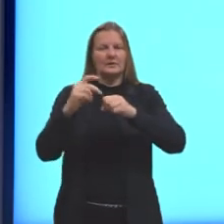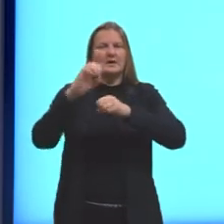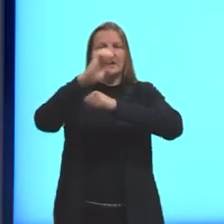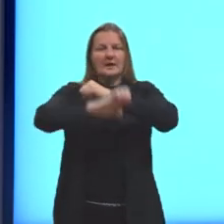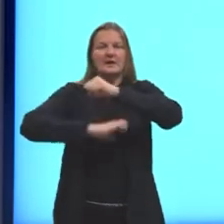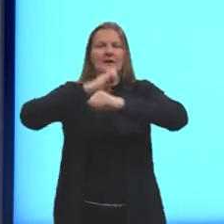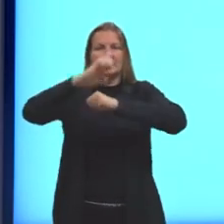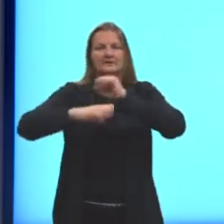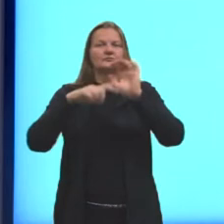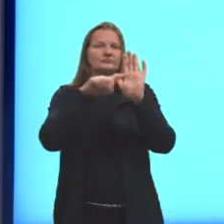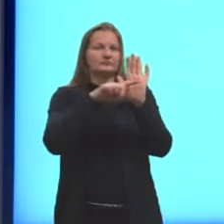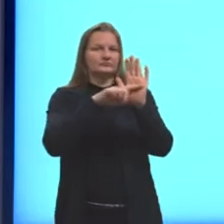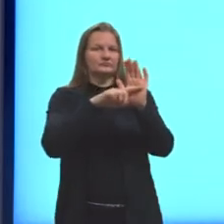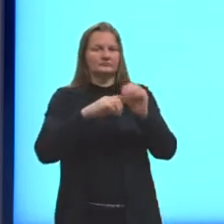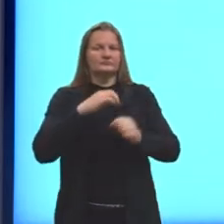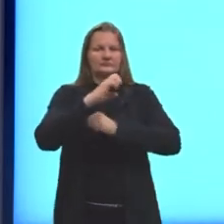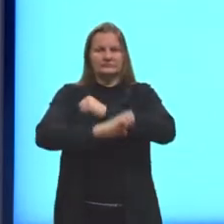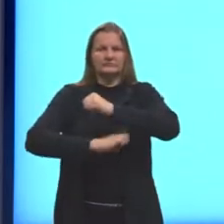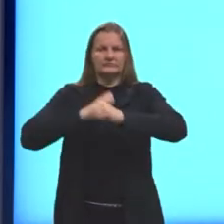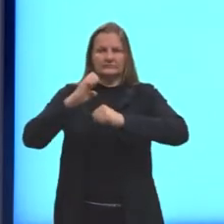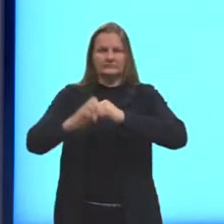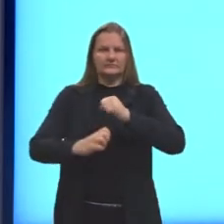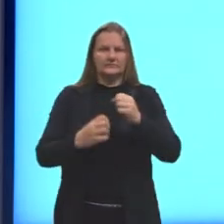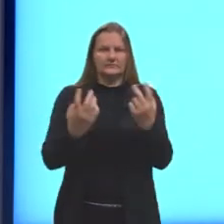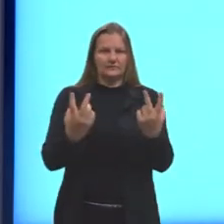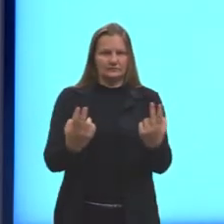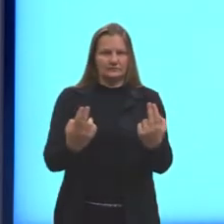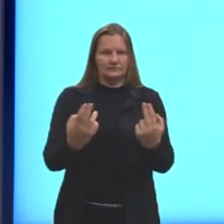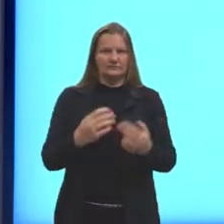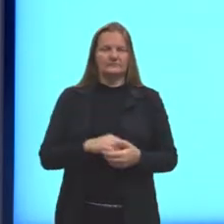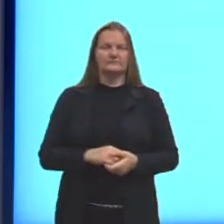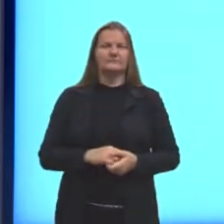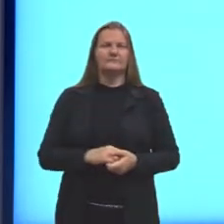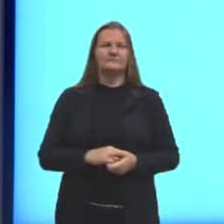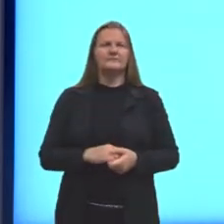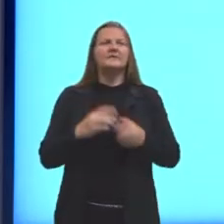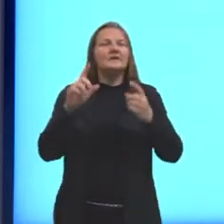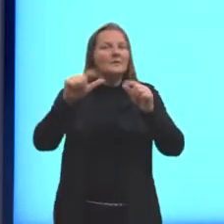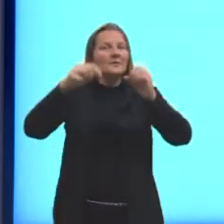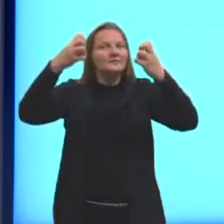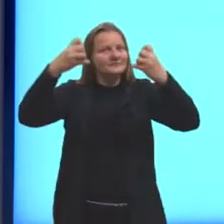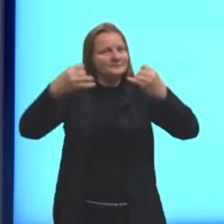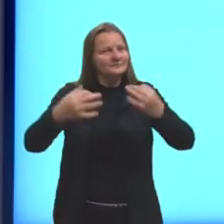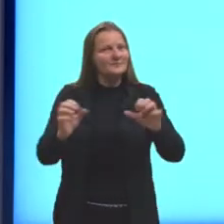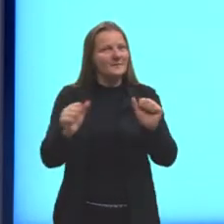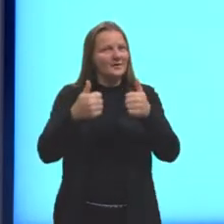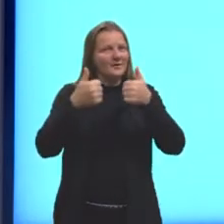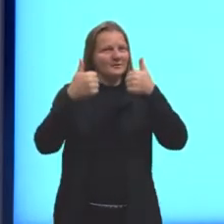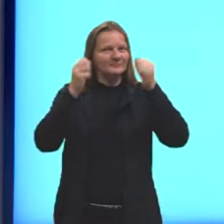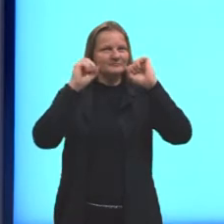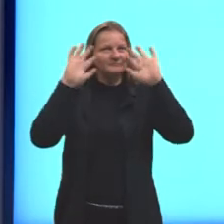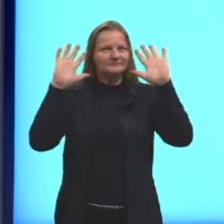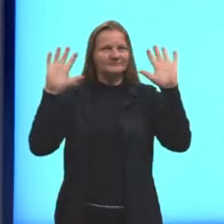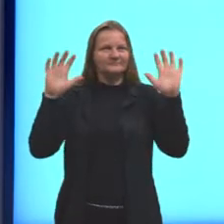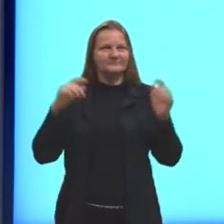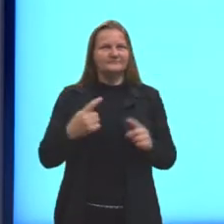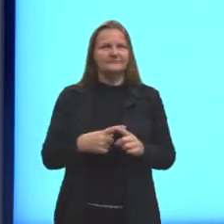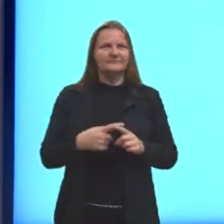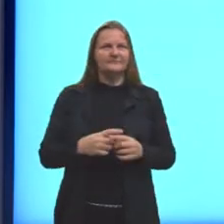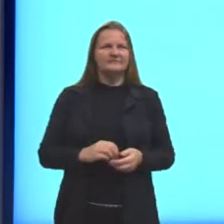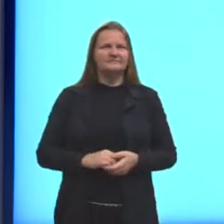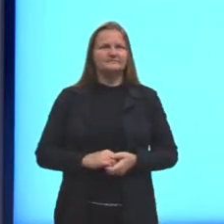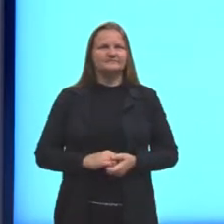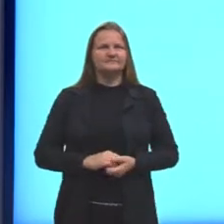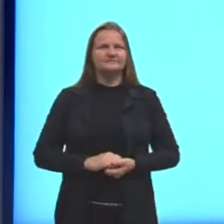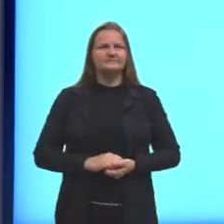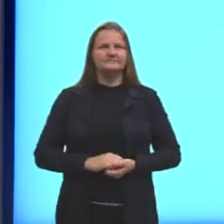elétron como carga negativa mas a gente já vai entender um pouquinho melhor sobre isso né o próton então a gente considera carga positiva